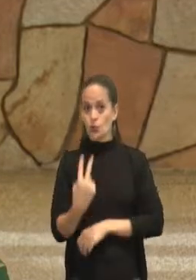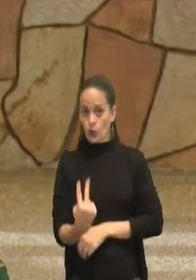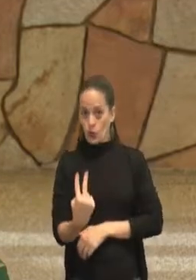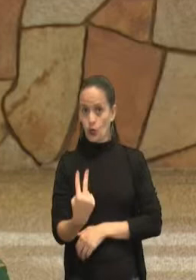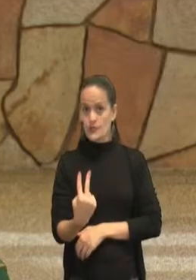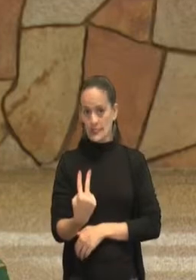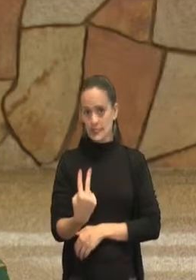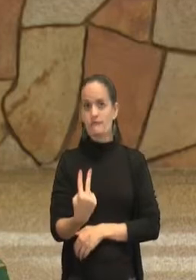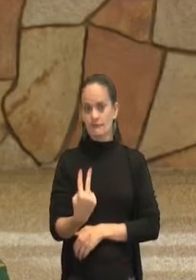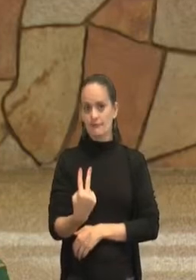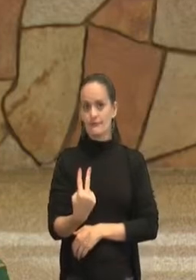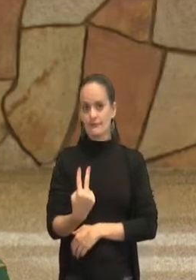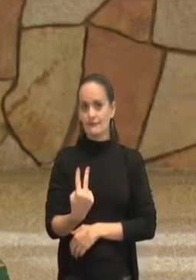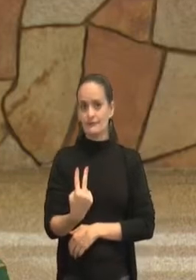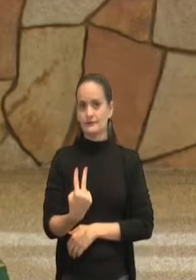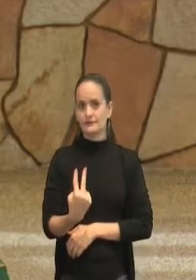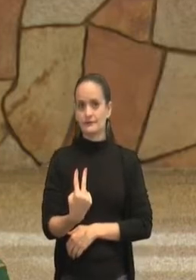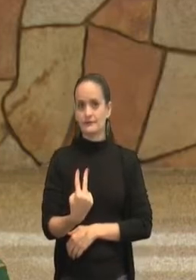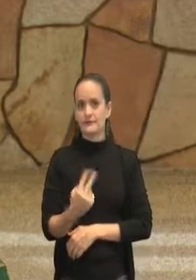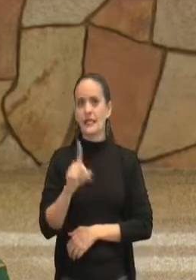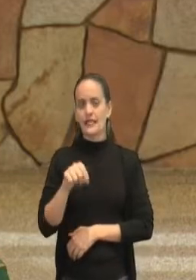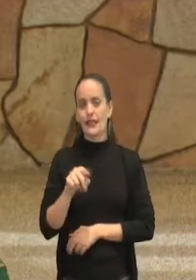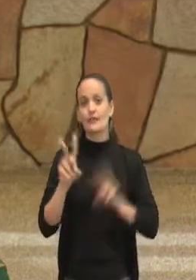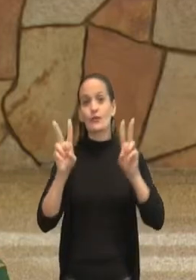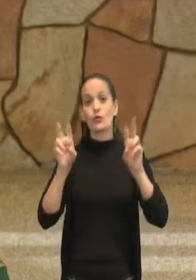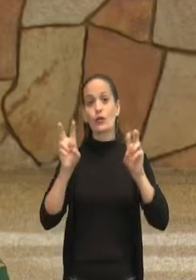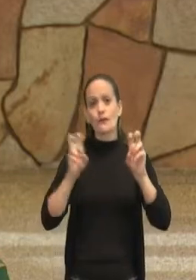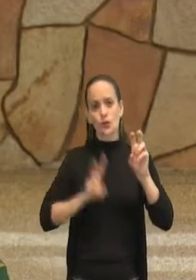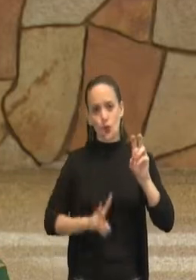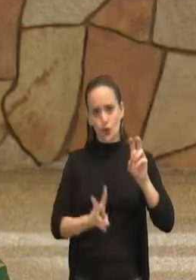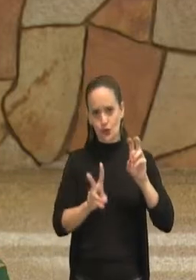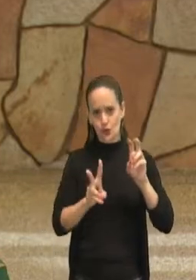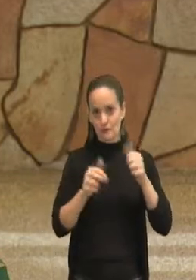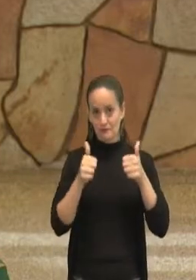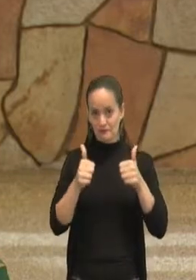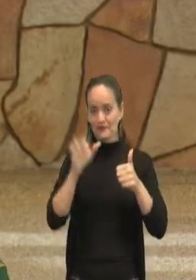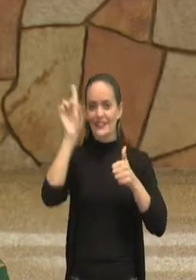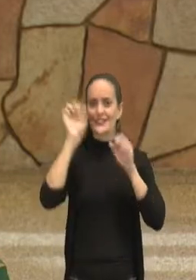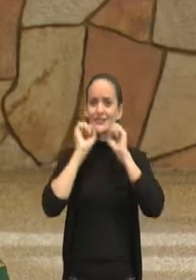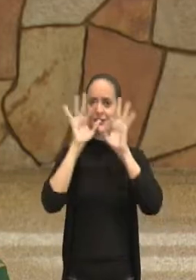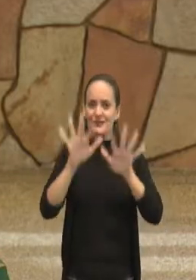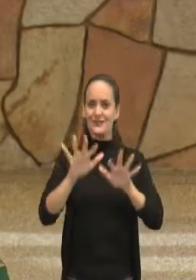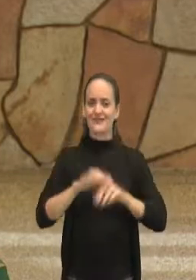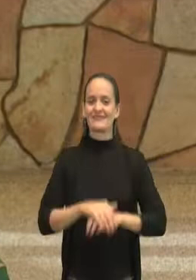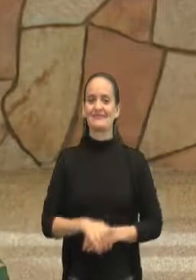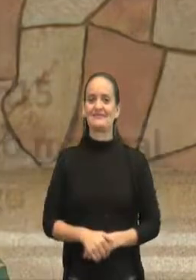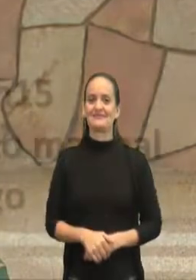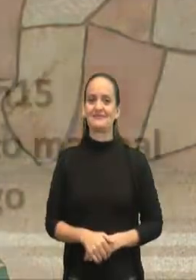Efésios, que vão ser o tema do nosso estudo no domingo que vem. Deus abençoe.